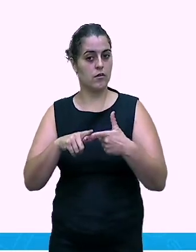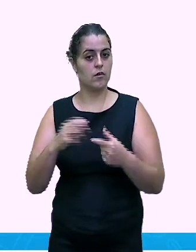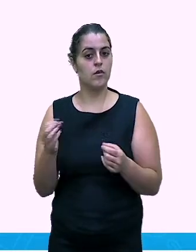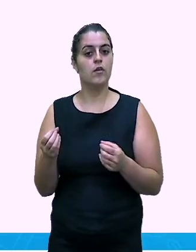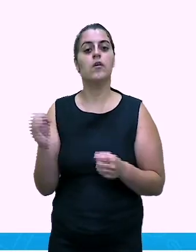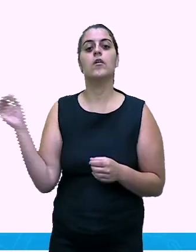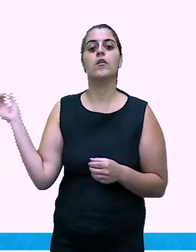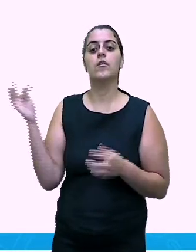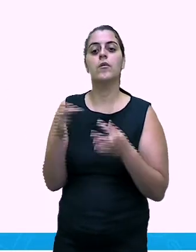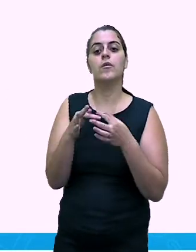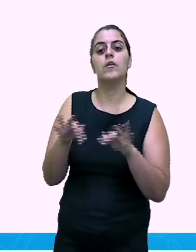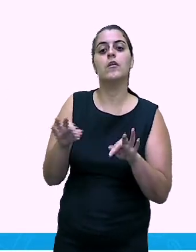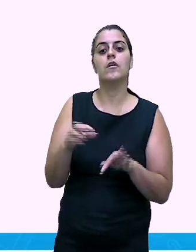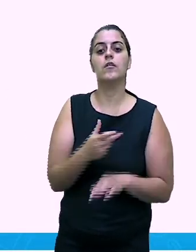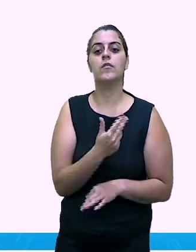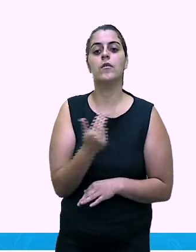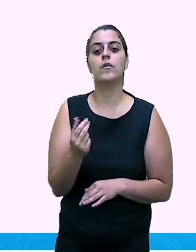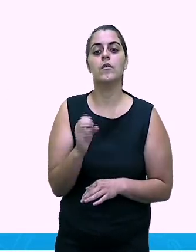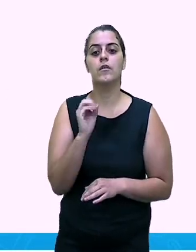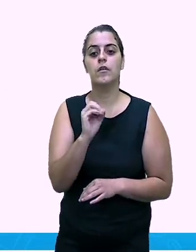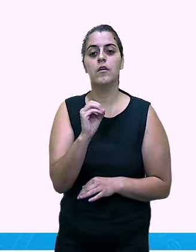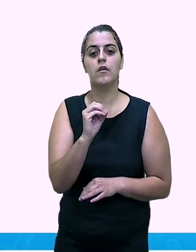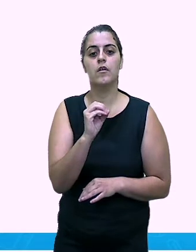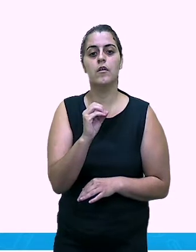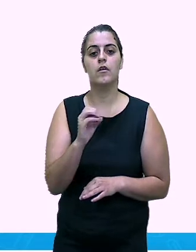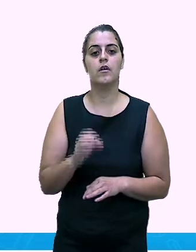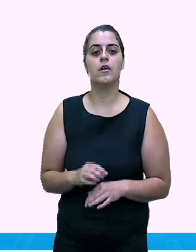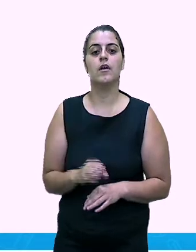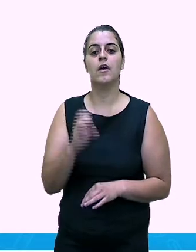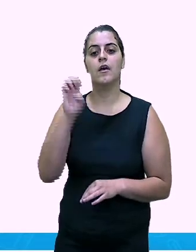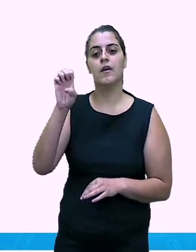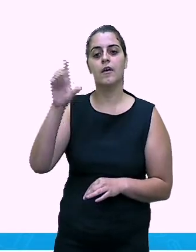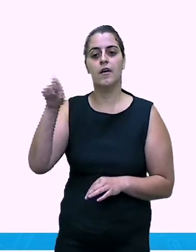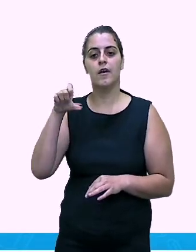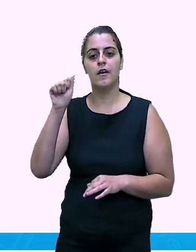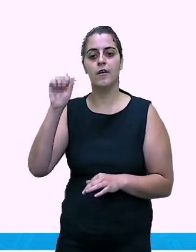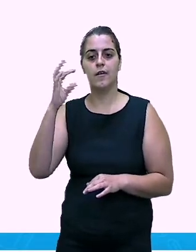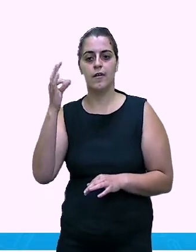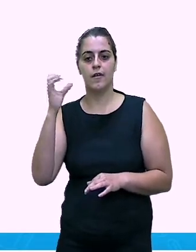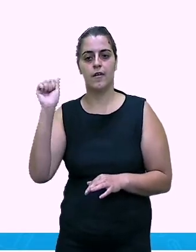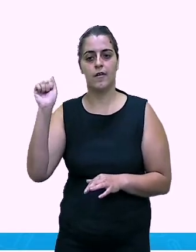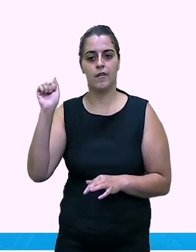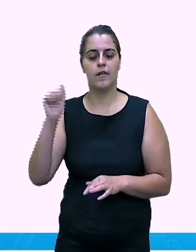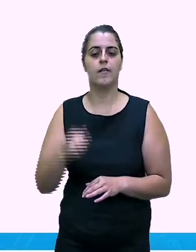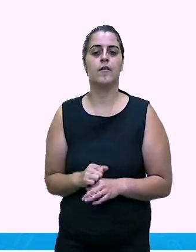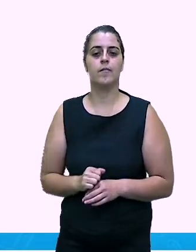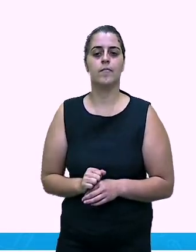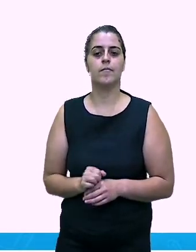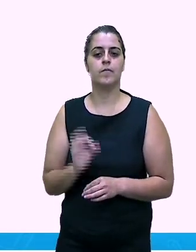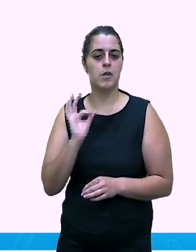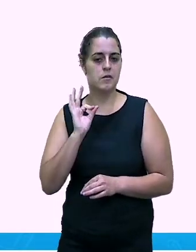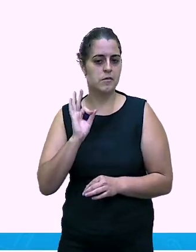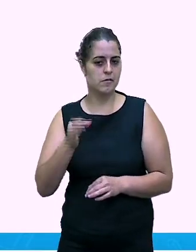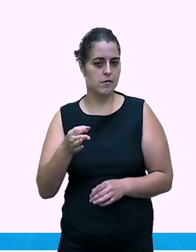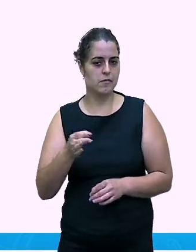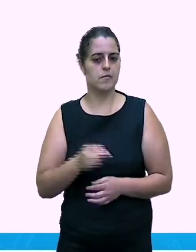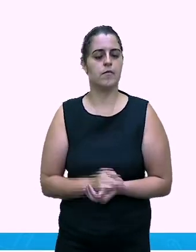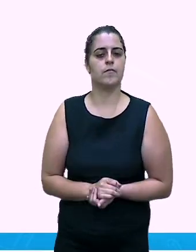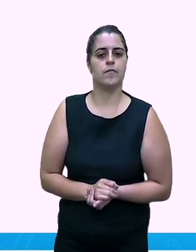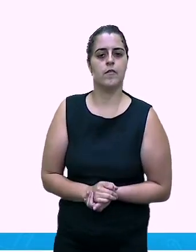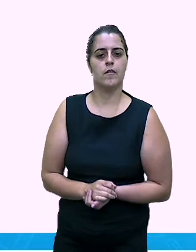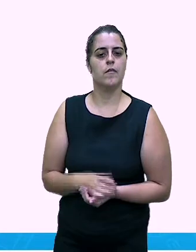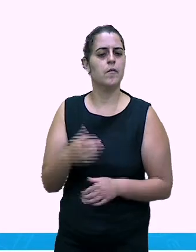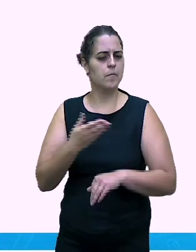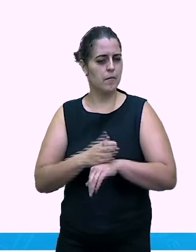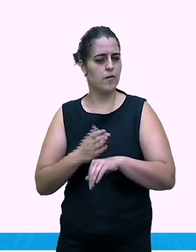o resto for zero, nós teremos uma divisão que chama divisão exata. Nós vamos fazer uma prática